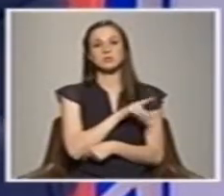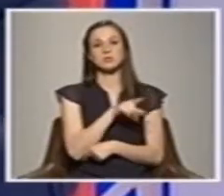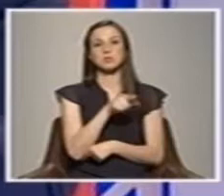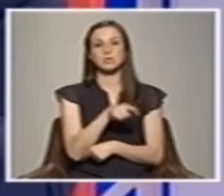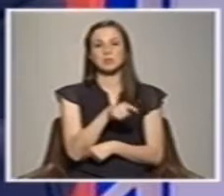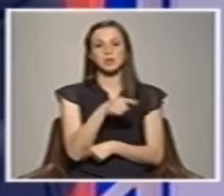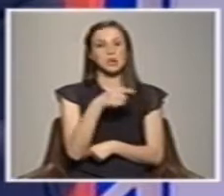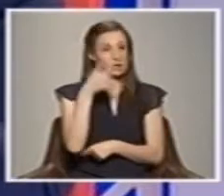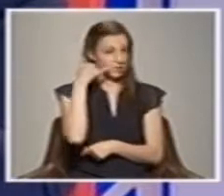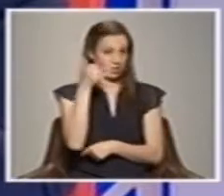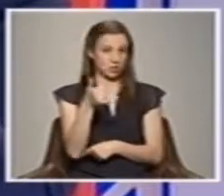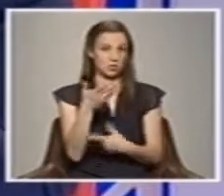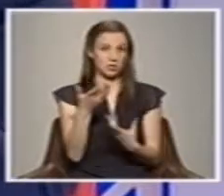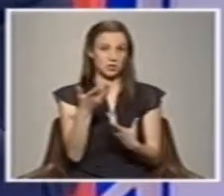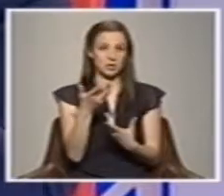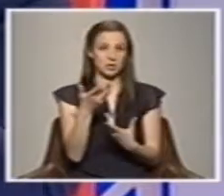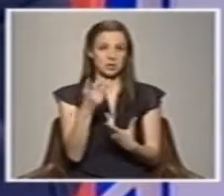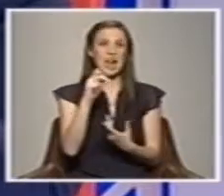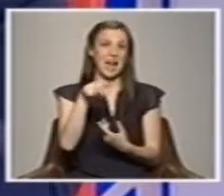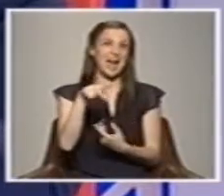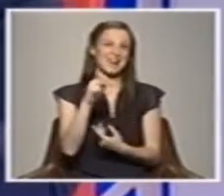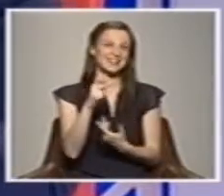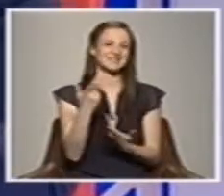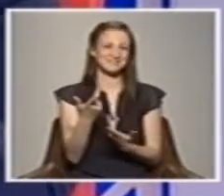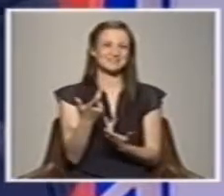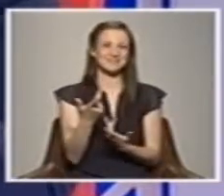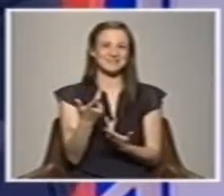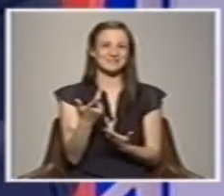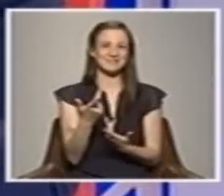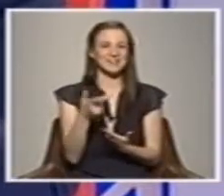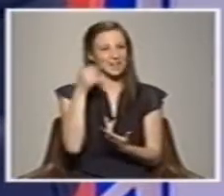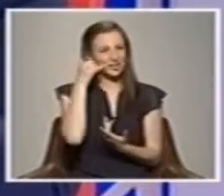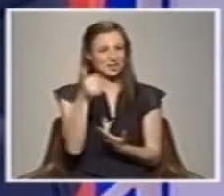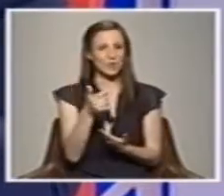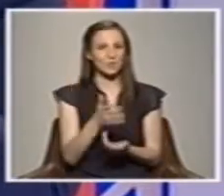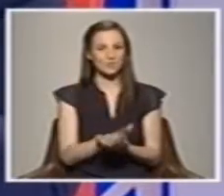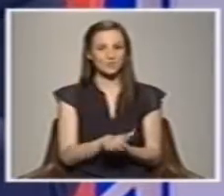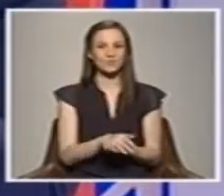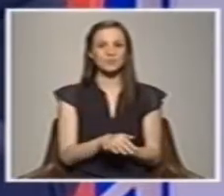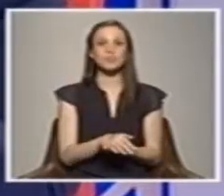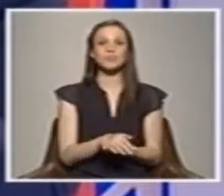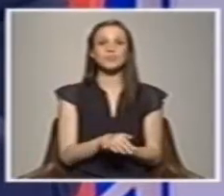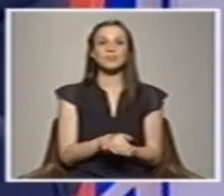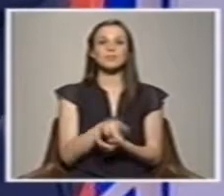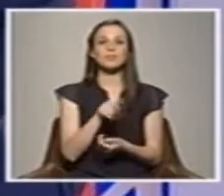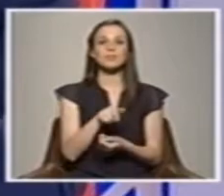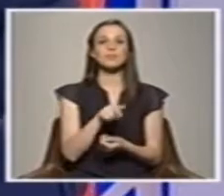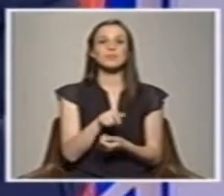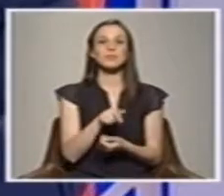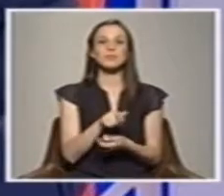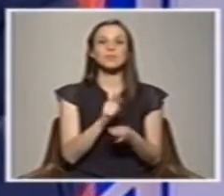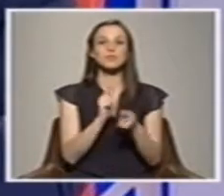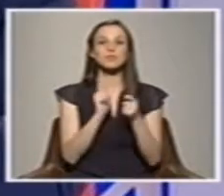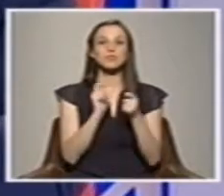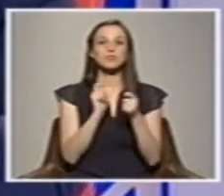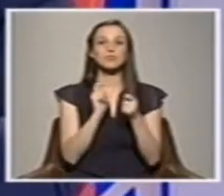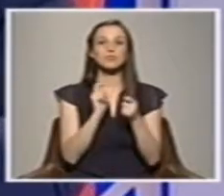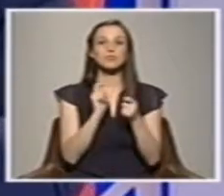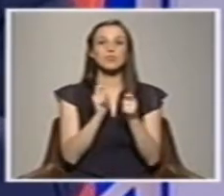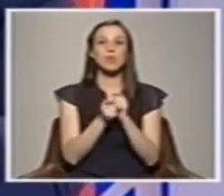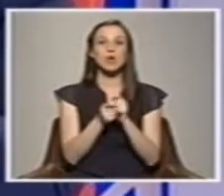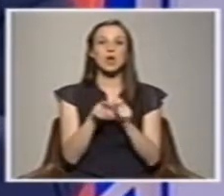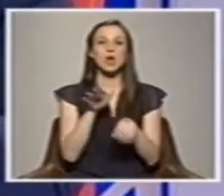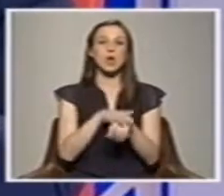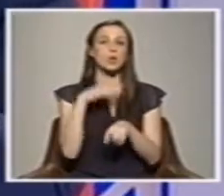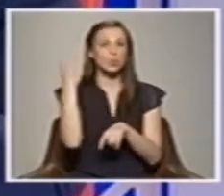interrogações e na forma como tem mudado os seus hábitos. A espectadora que nos ligou de Odivelas. Isto é muito uma questão